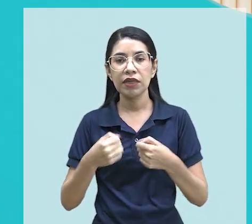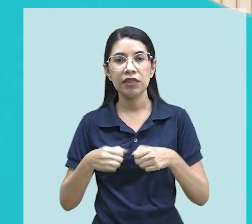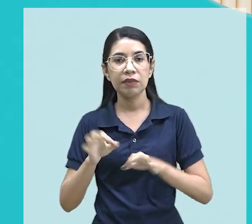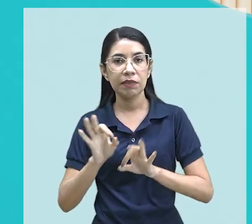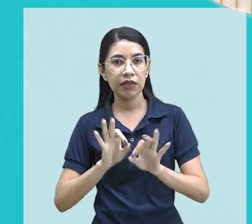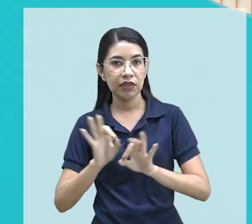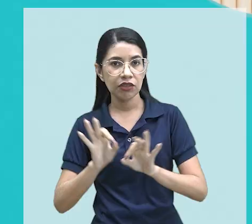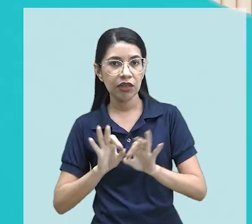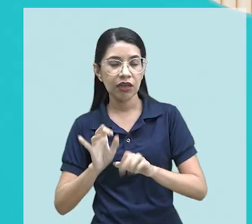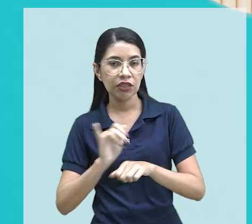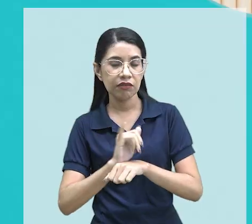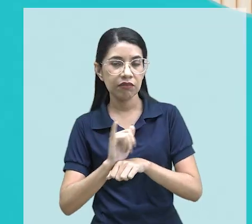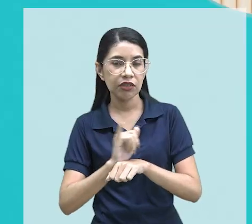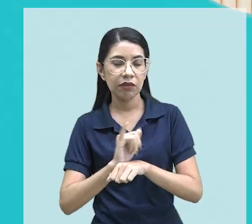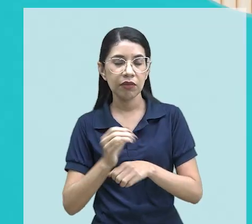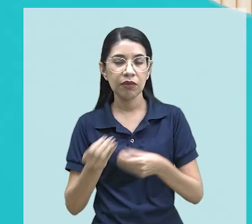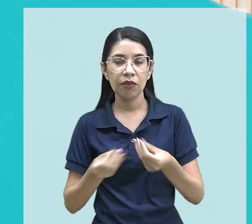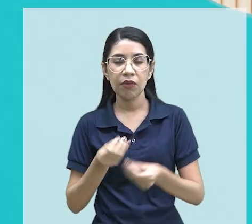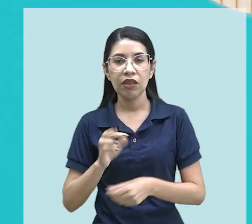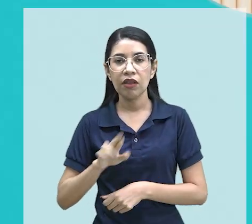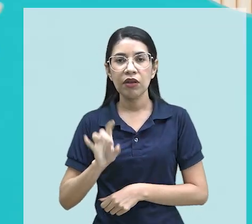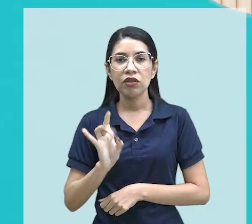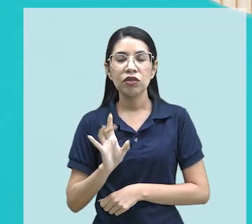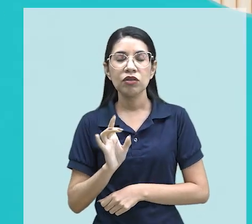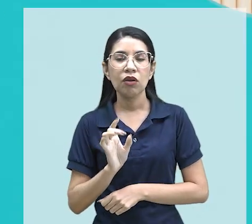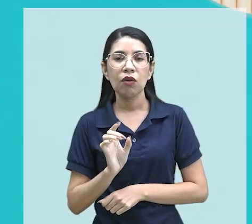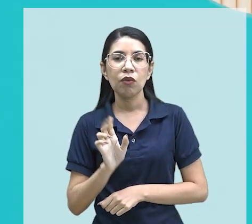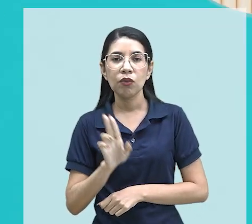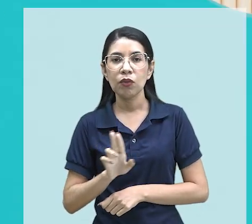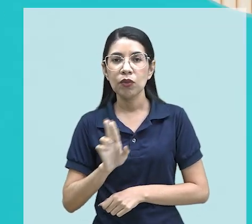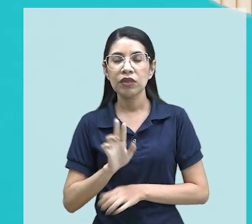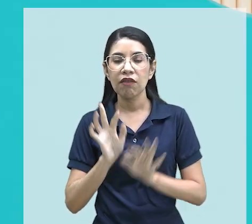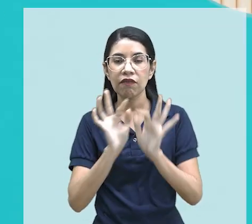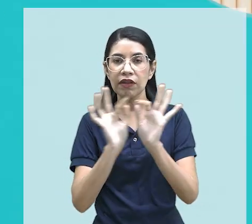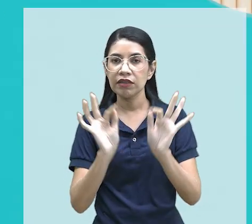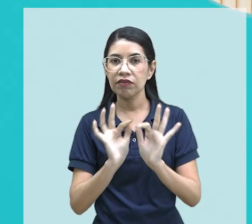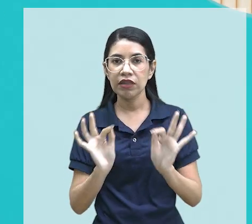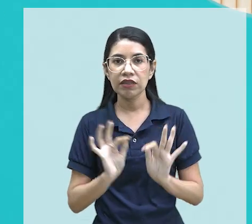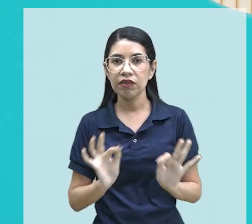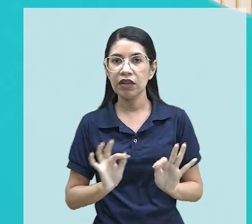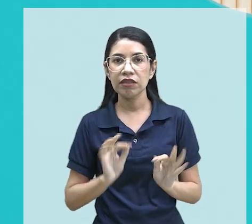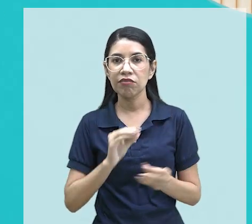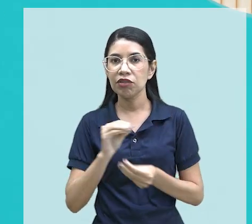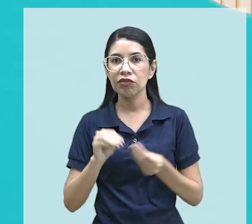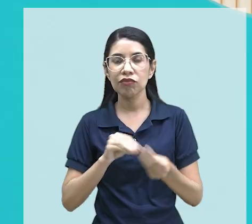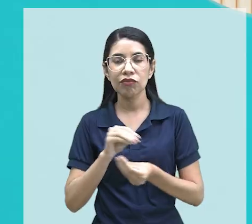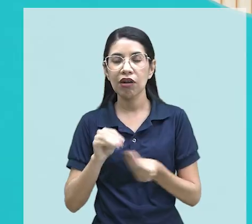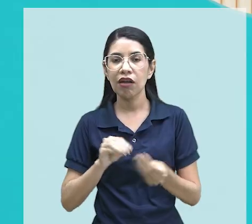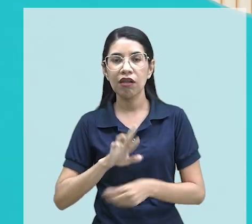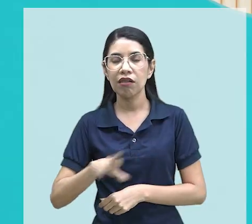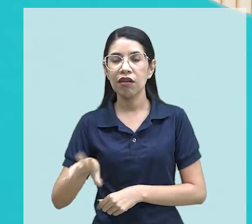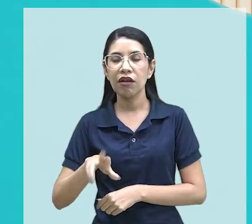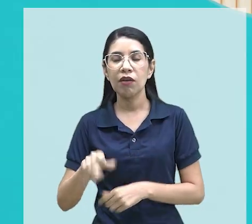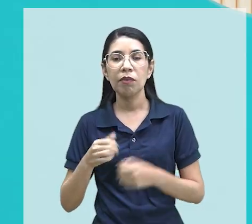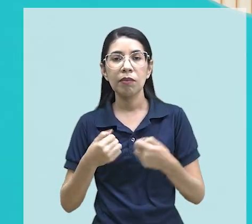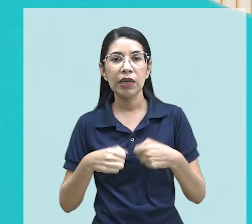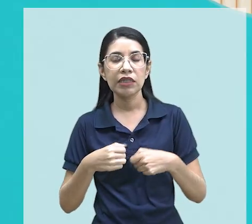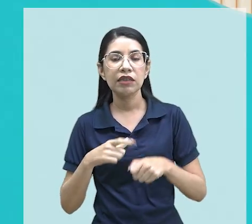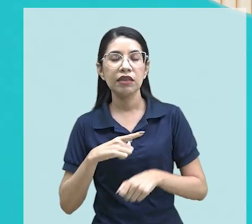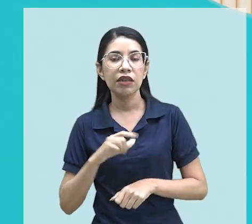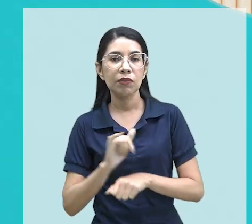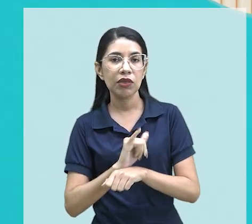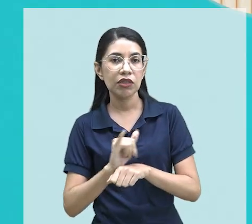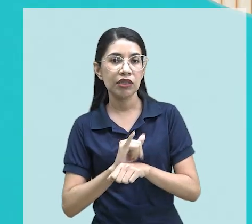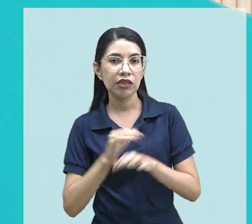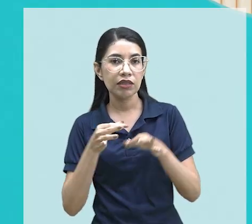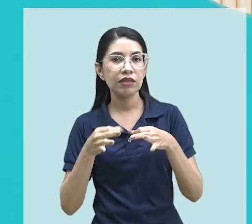planejamento estratégico. Você não pode colocar apenas muitas frases ali soltas. Você precisa ter o quê?